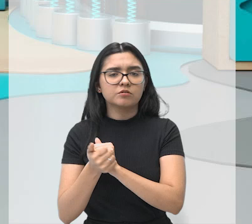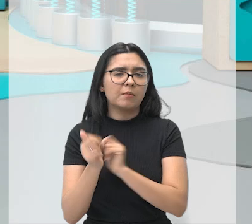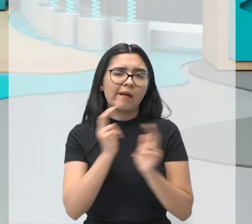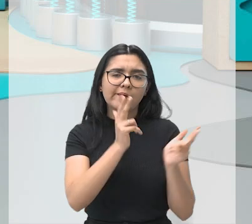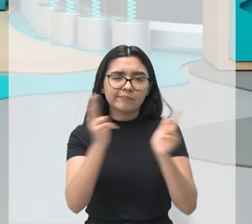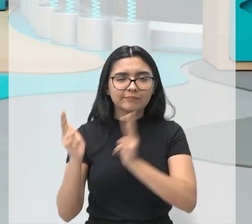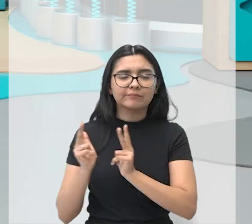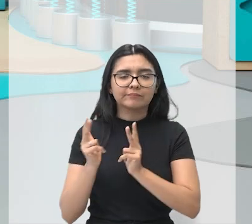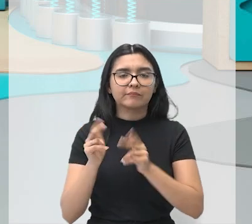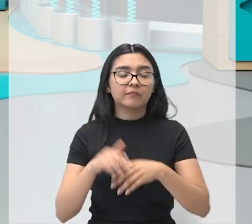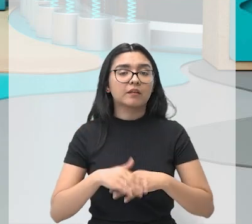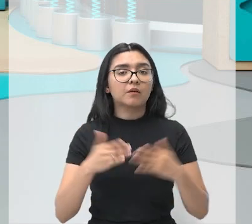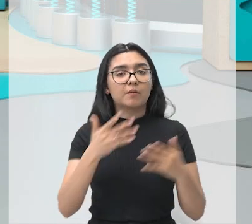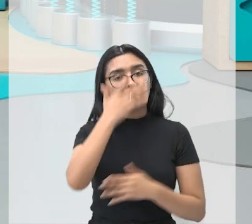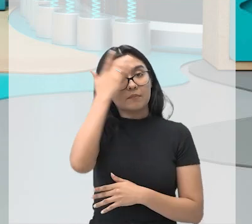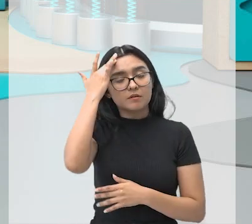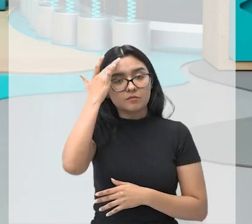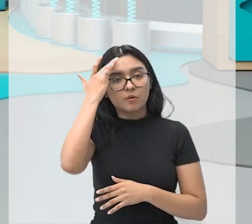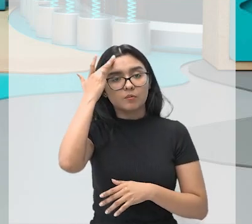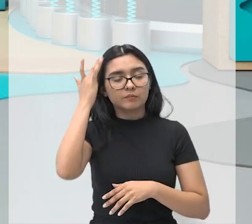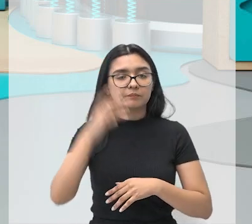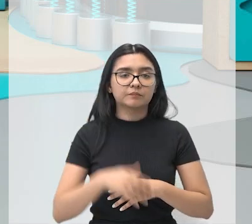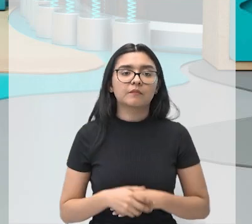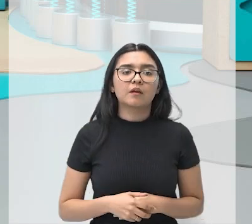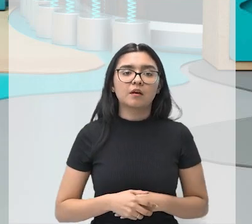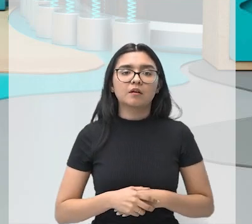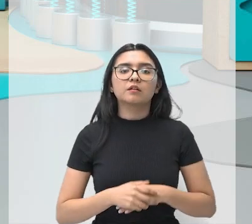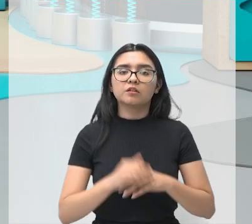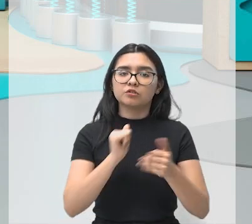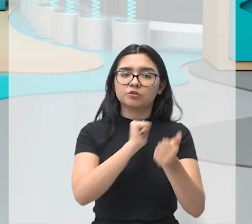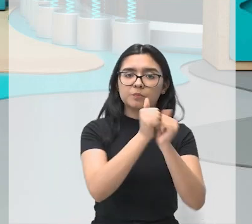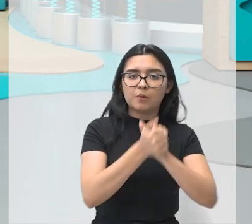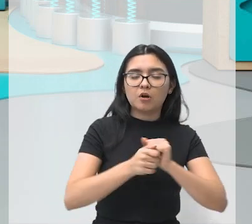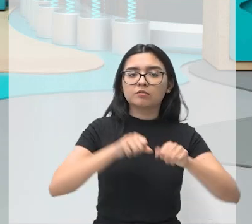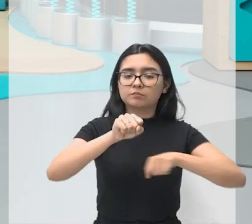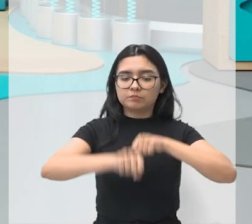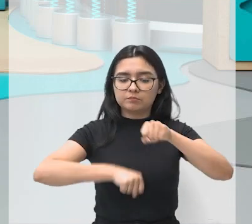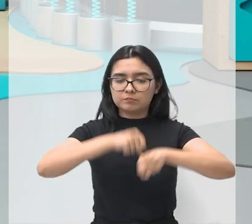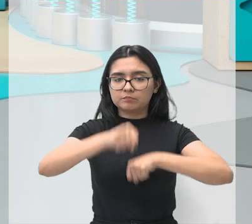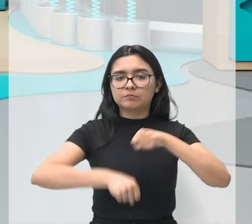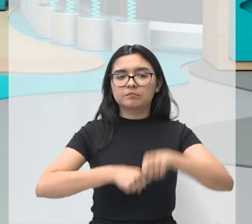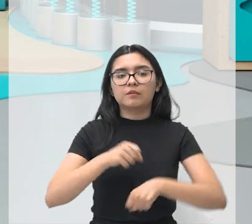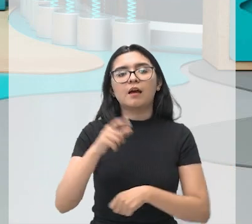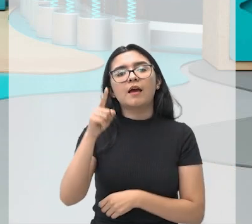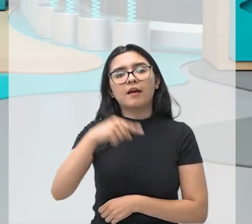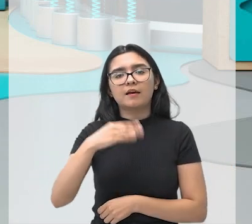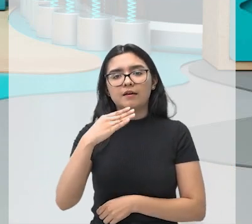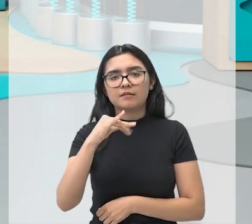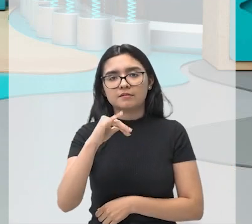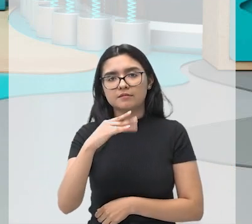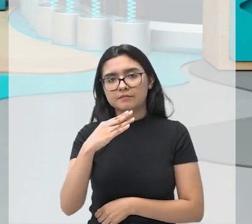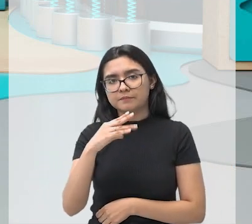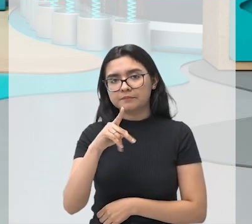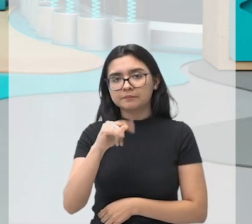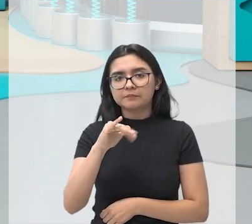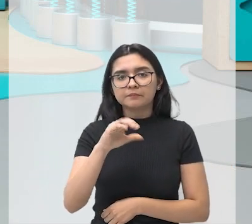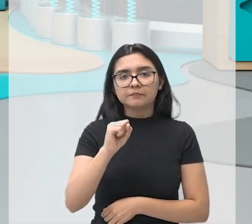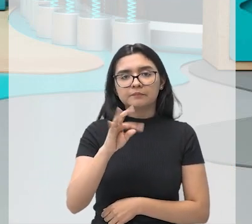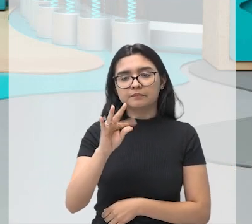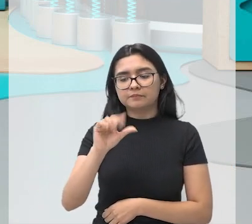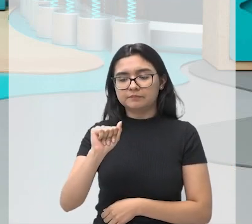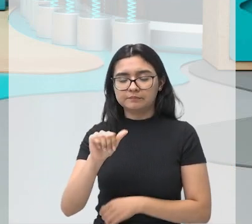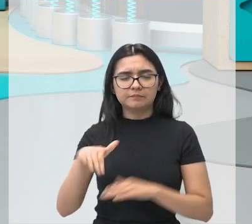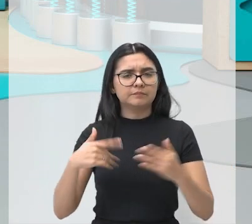recreativas. O praticante, né, para a gente diferenciar, o praticante de ciclismo, ele se chama ciclista, ok? Para a